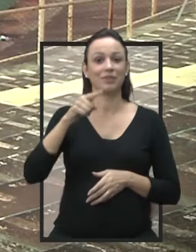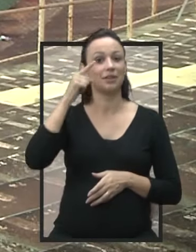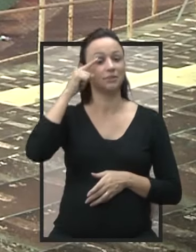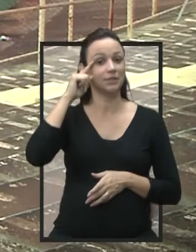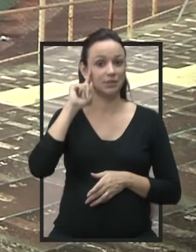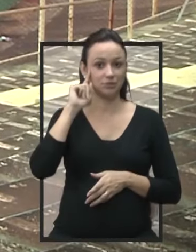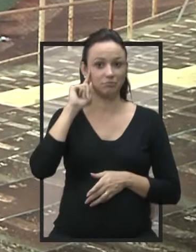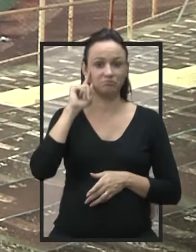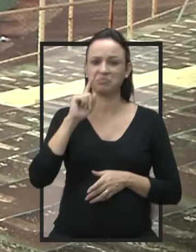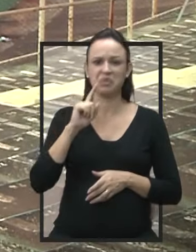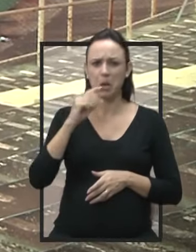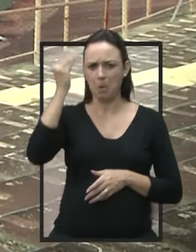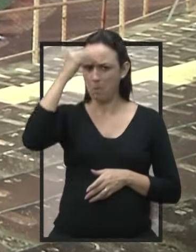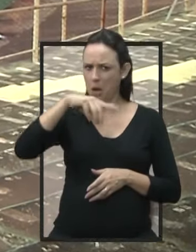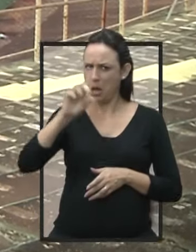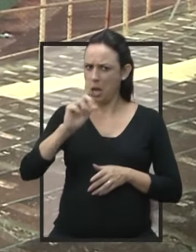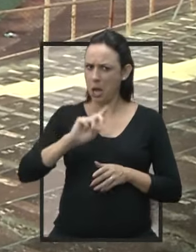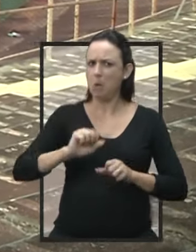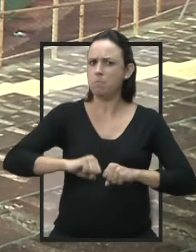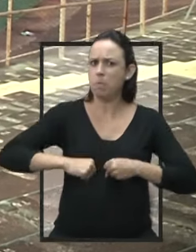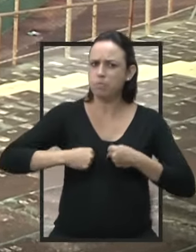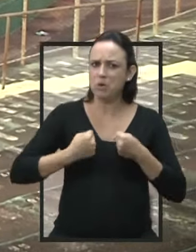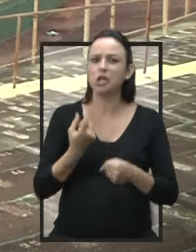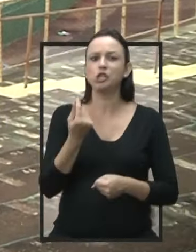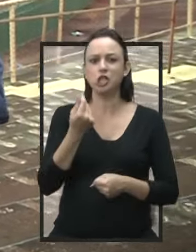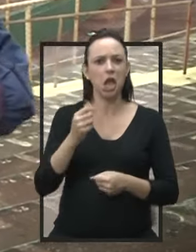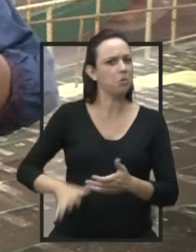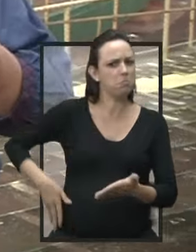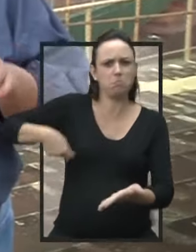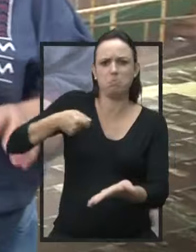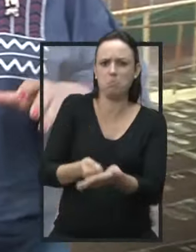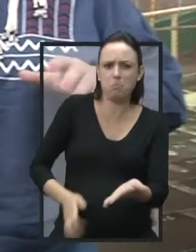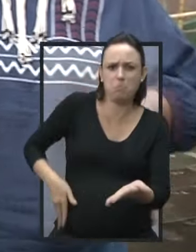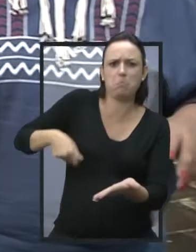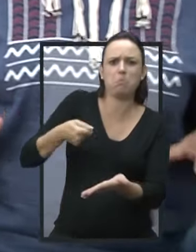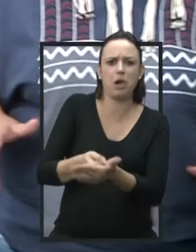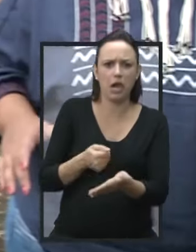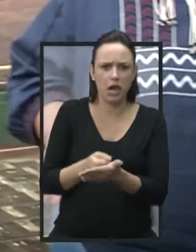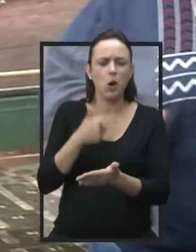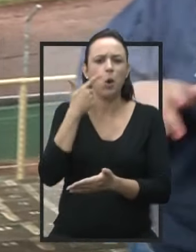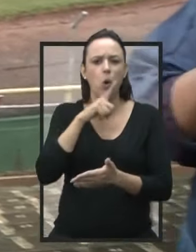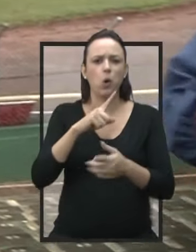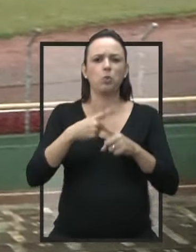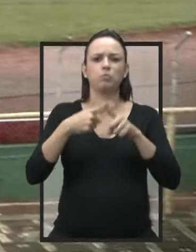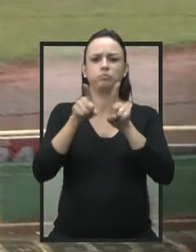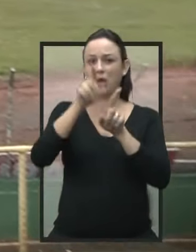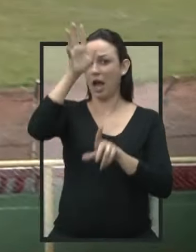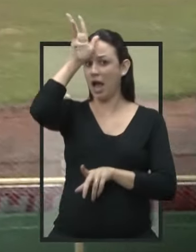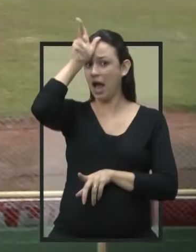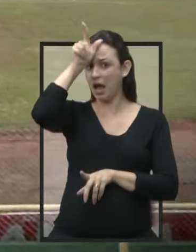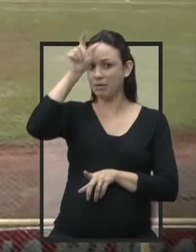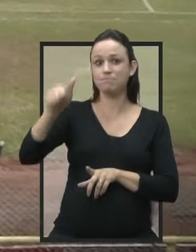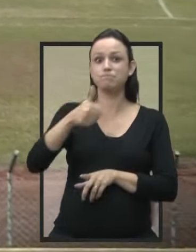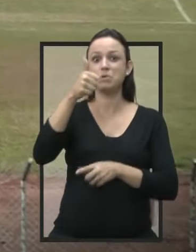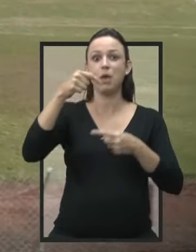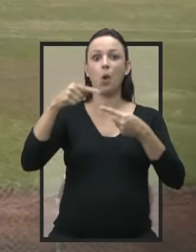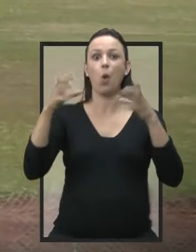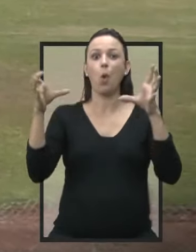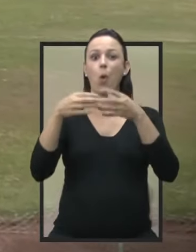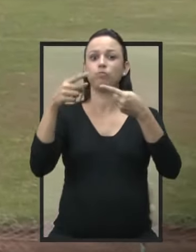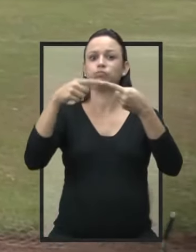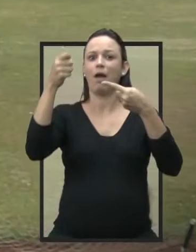Zezinho Magalhães não mediu esforços e nem dinheiro próprio para elevar o Galo da comarca à primeira divisão do futebol